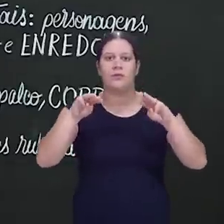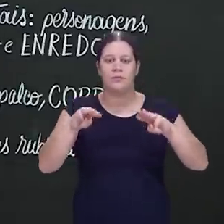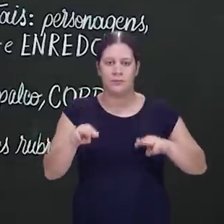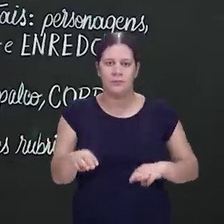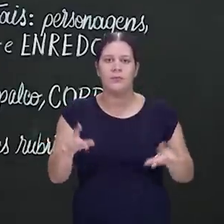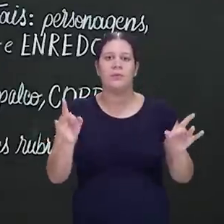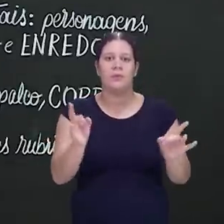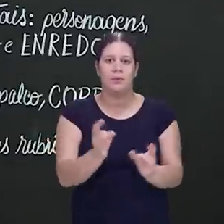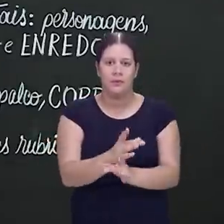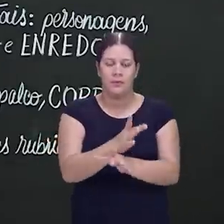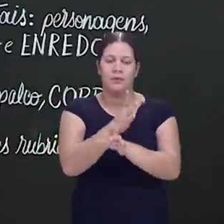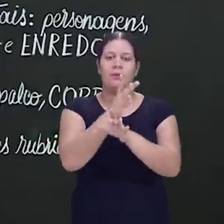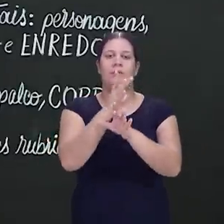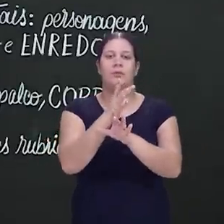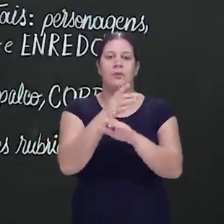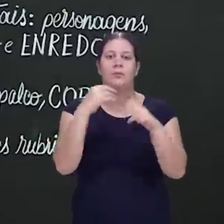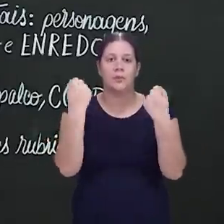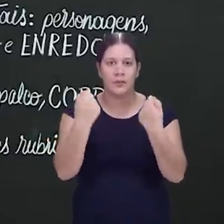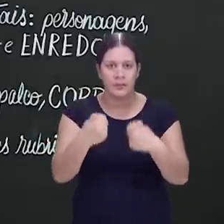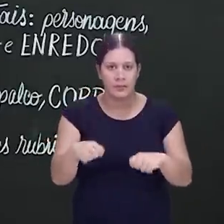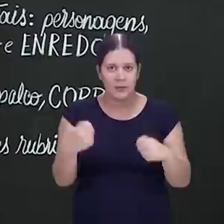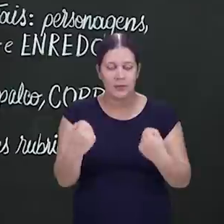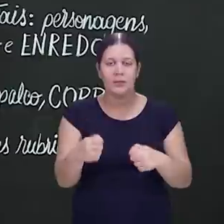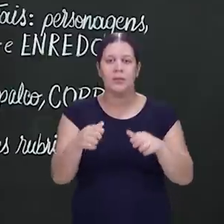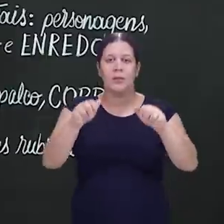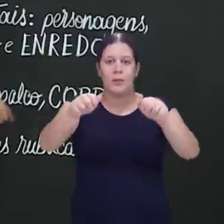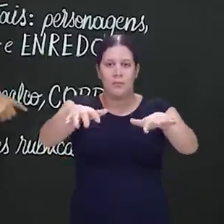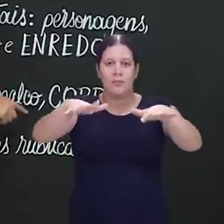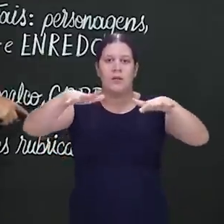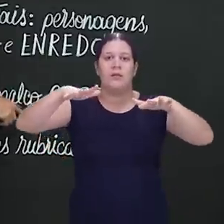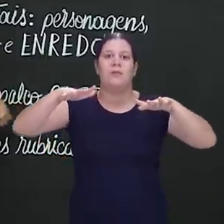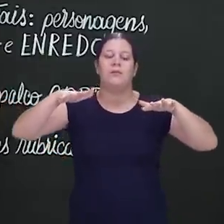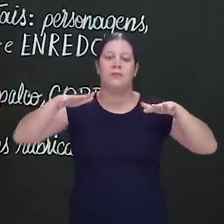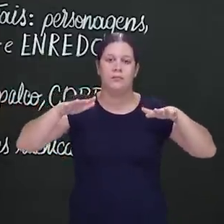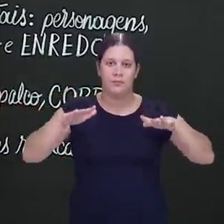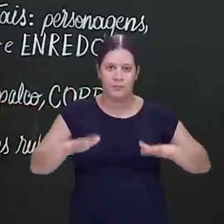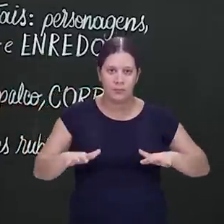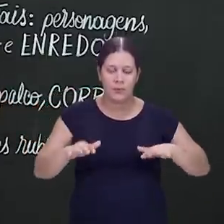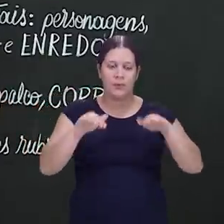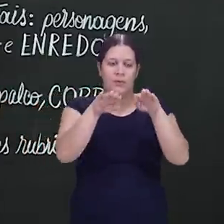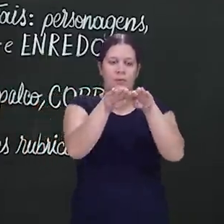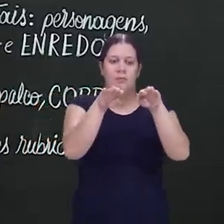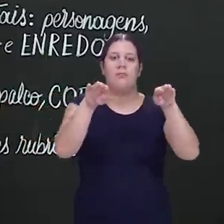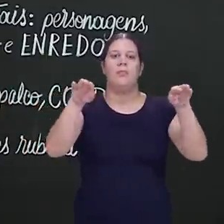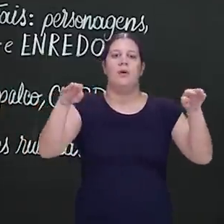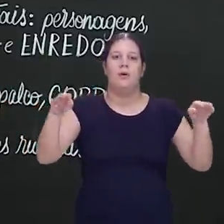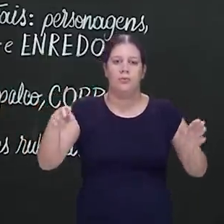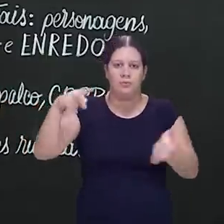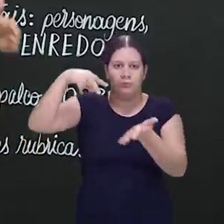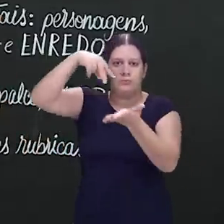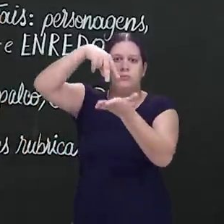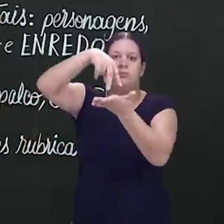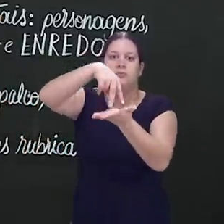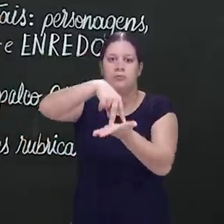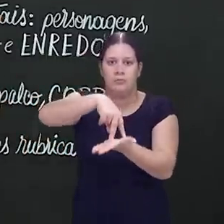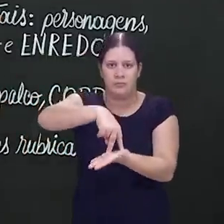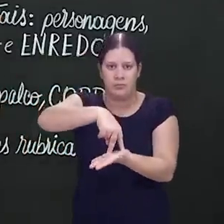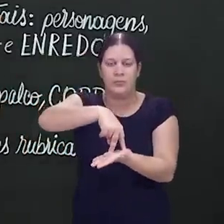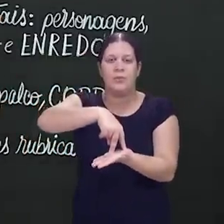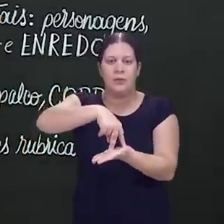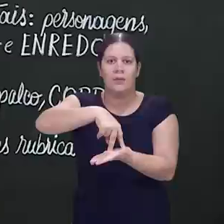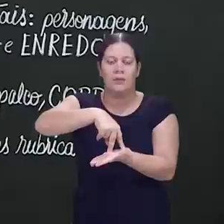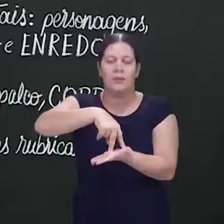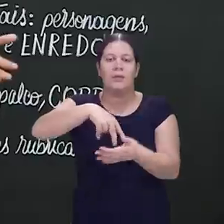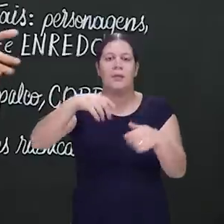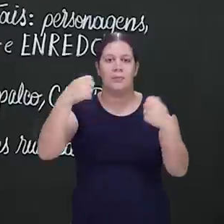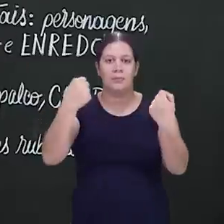isso representado por um elenco diante de uma plateia em cima de um palco. Palco esse que pode ser o palco clássico de uma